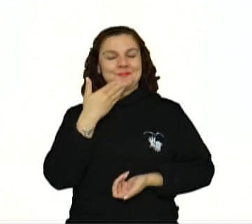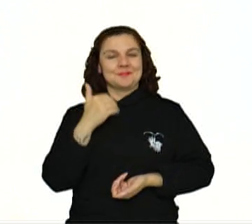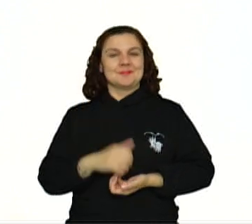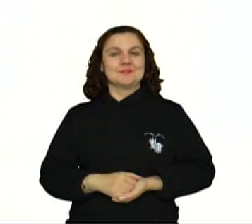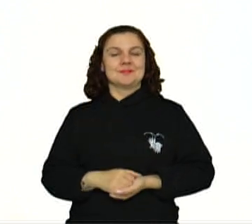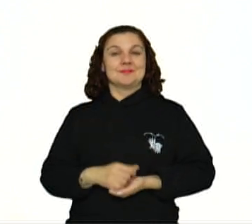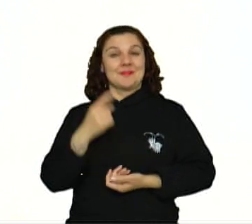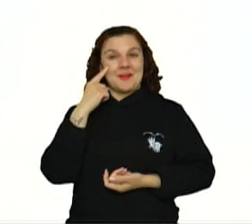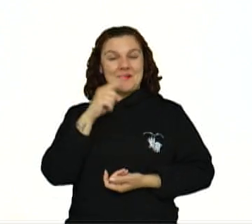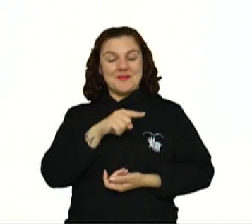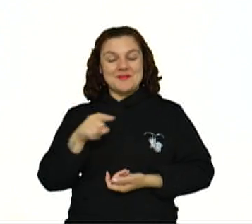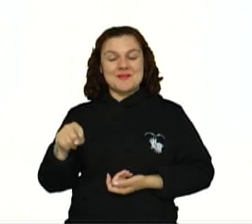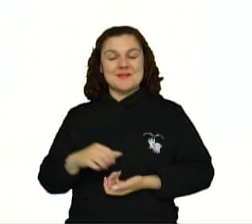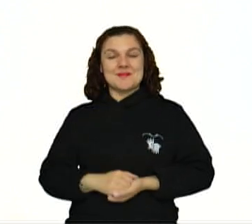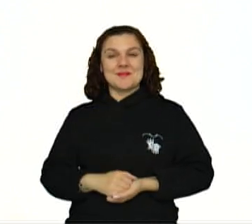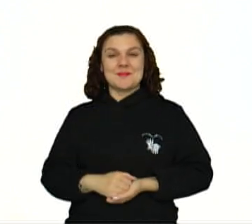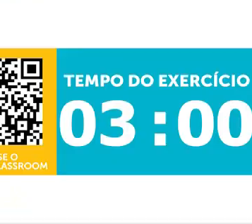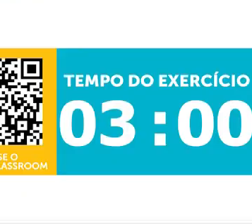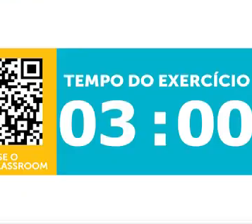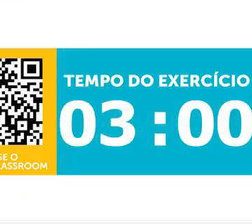né? Com vocês lá.